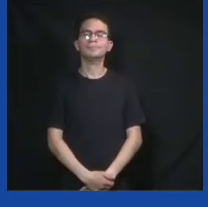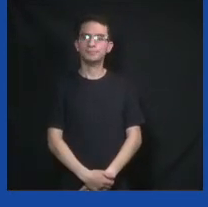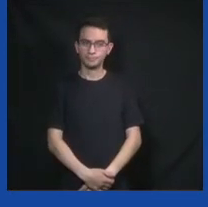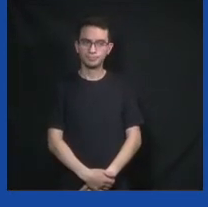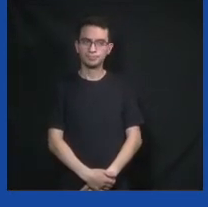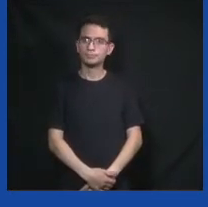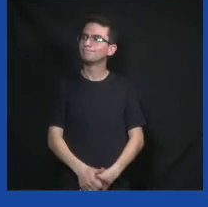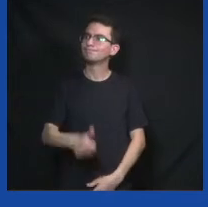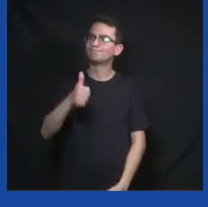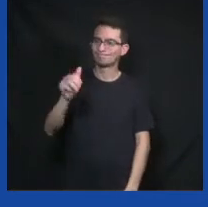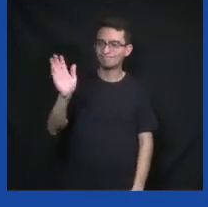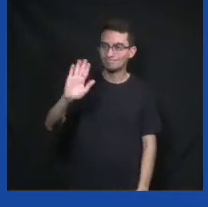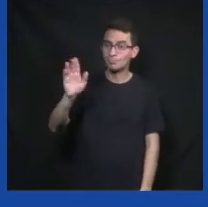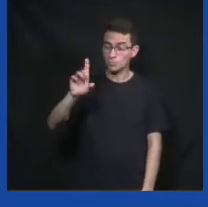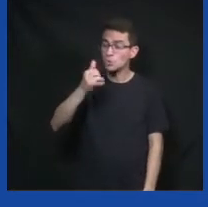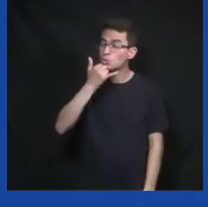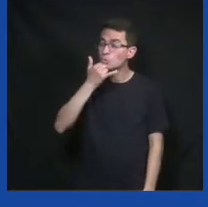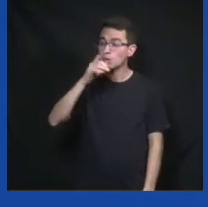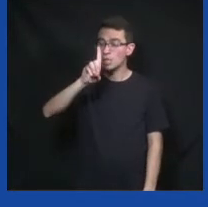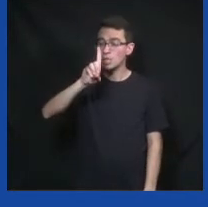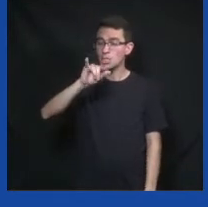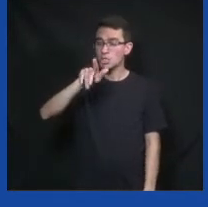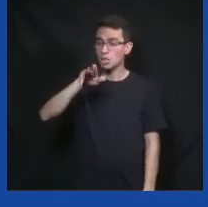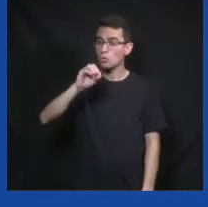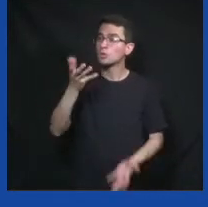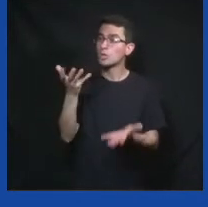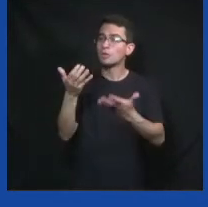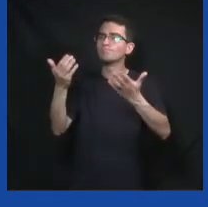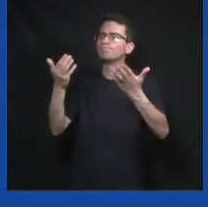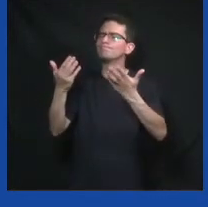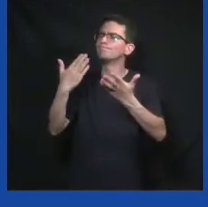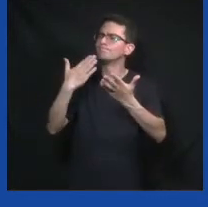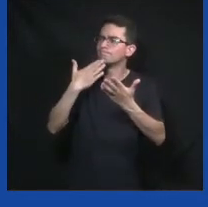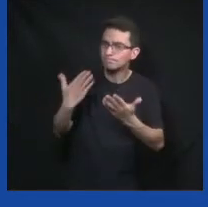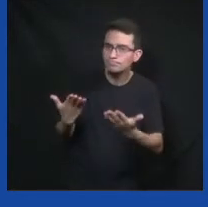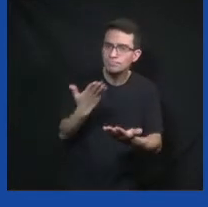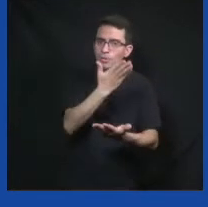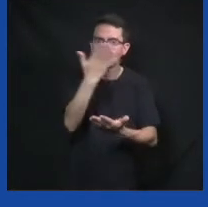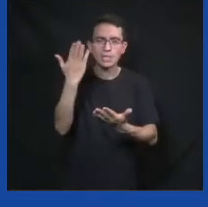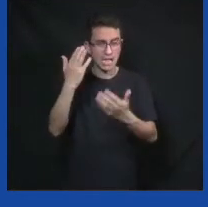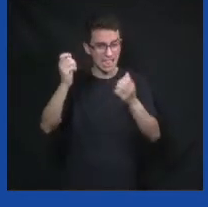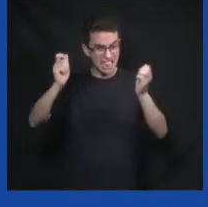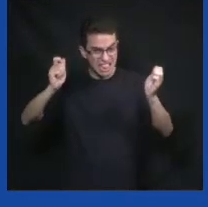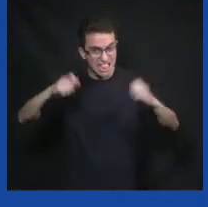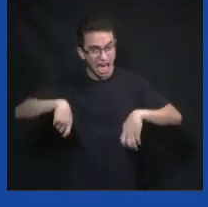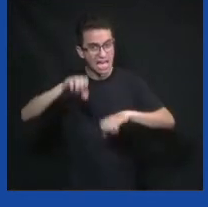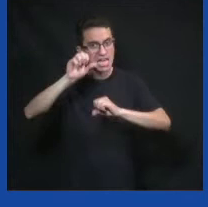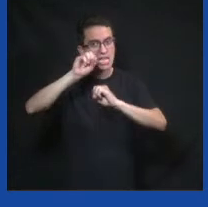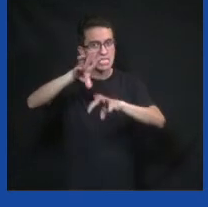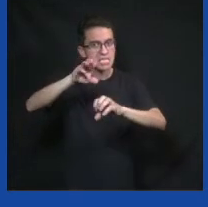Diego, queria ouvir você também, e aí é o seguinte, dá para promover educação política também